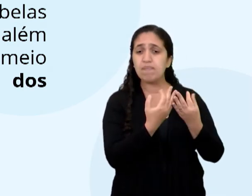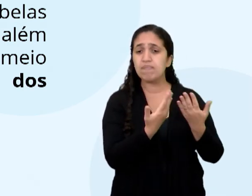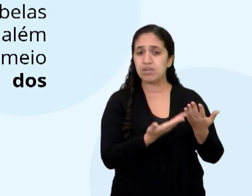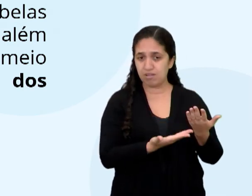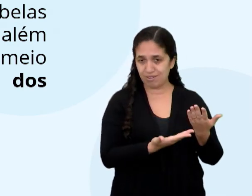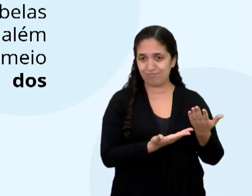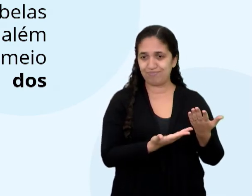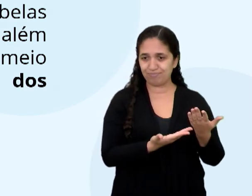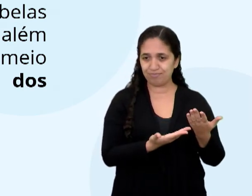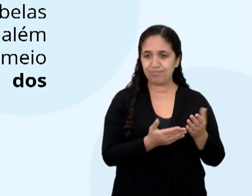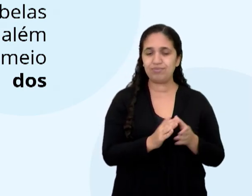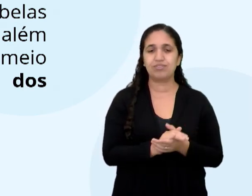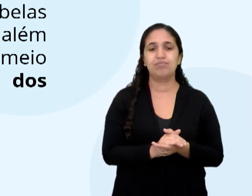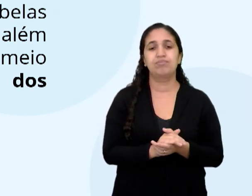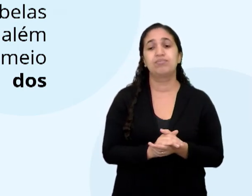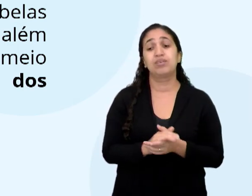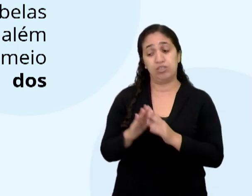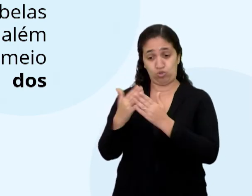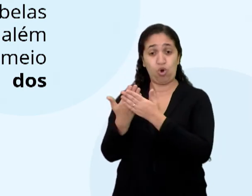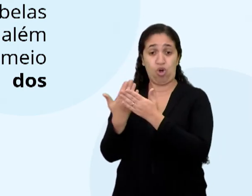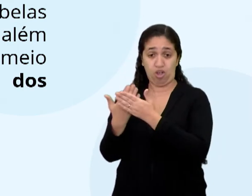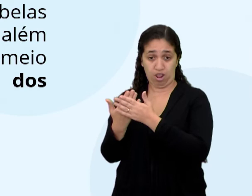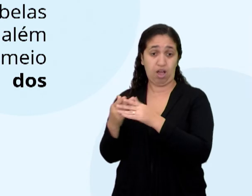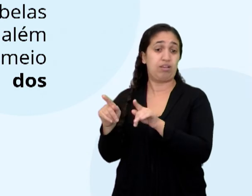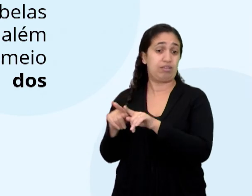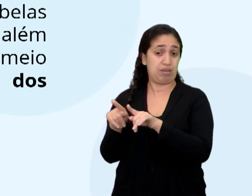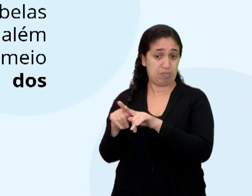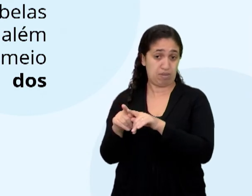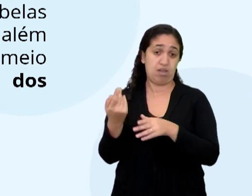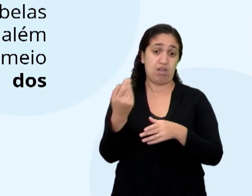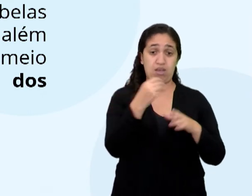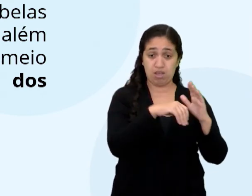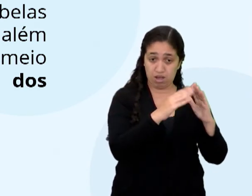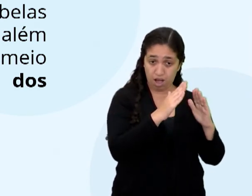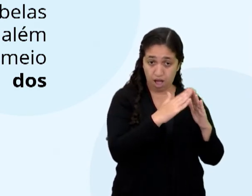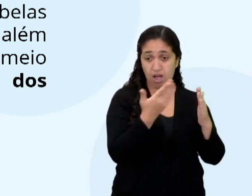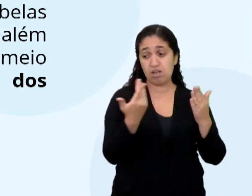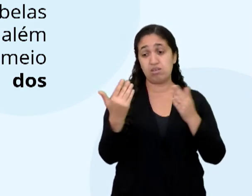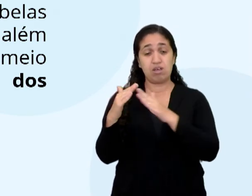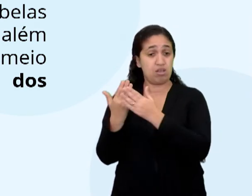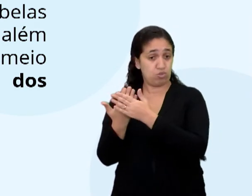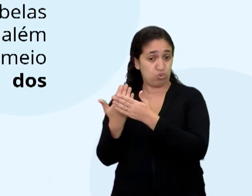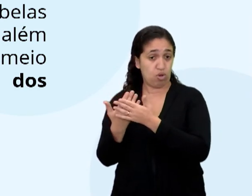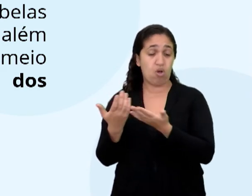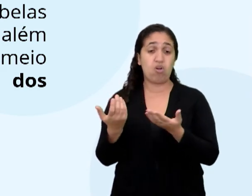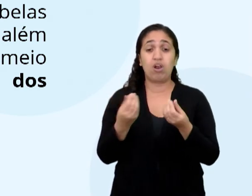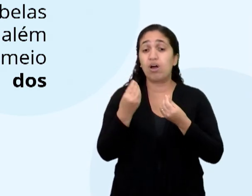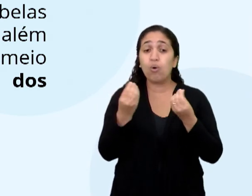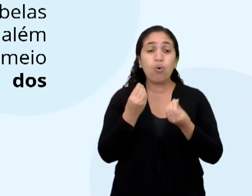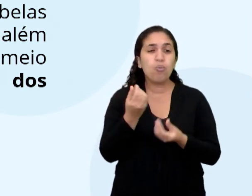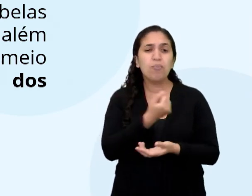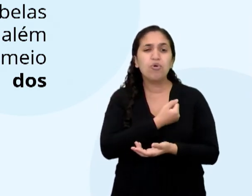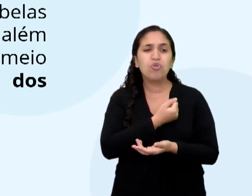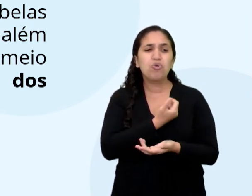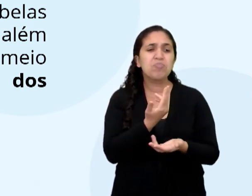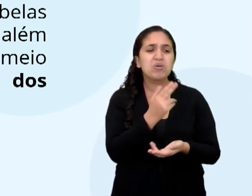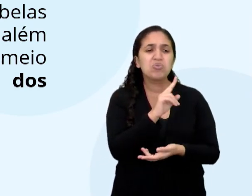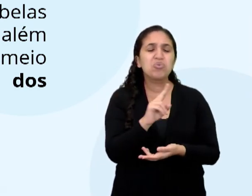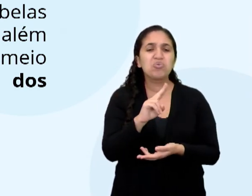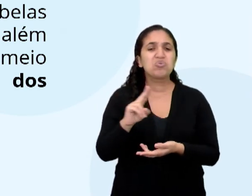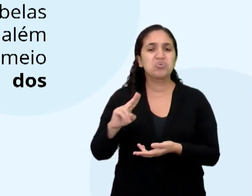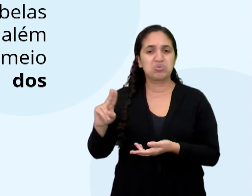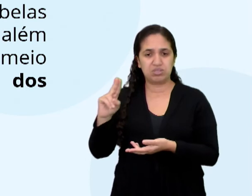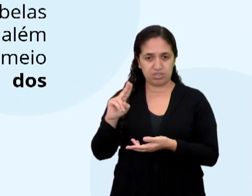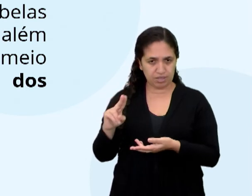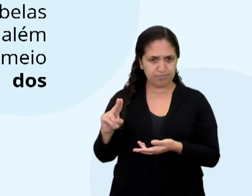escola também, tá ok? Dentro da sua casa, como que esses valores numéricos, como que todas essas questões, né, que